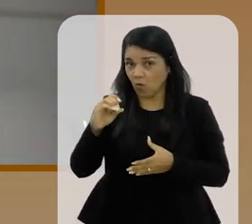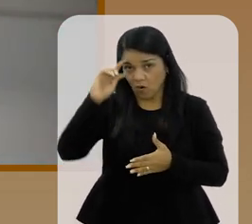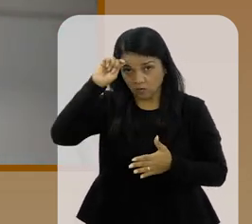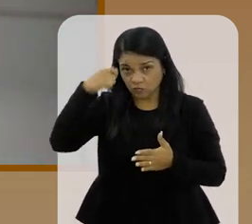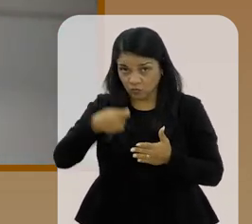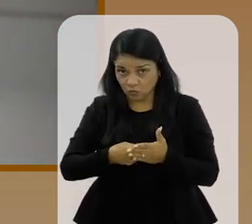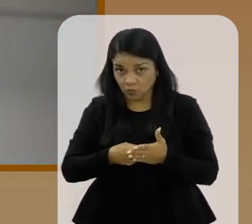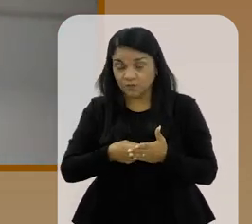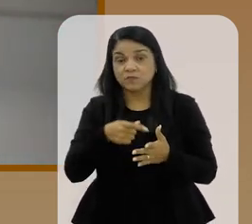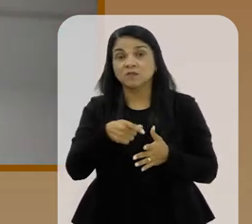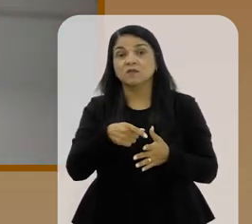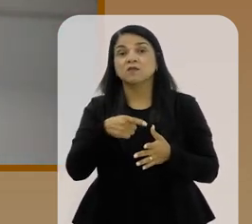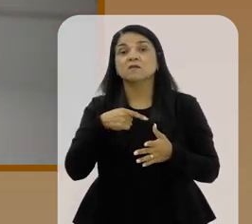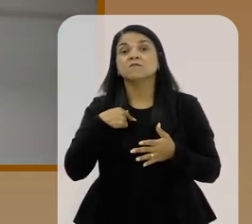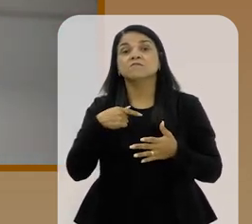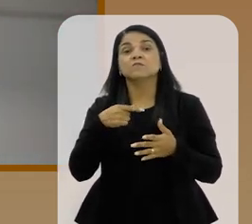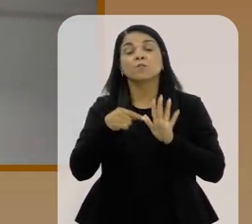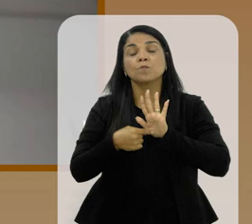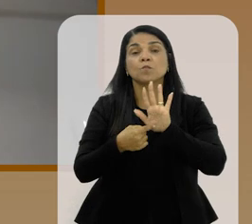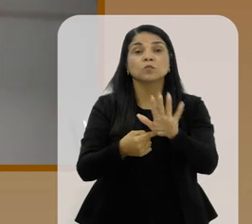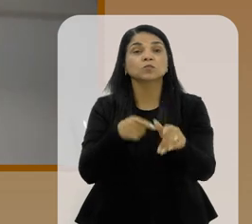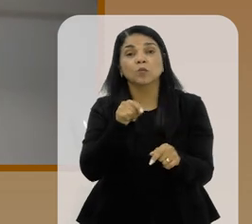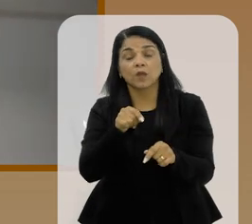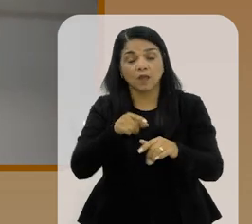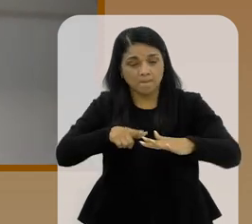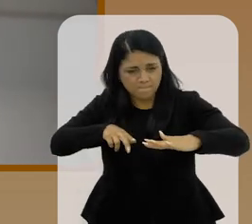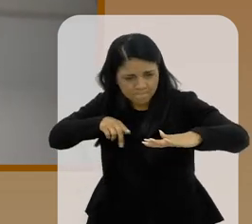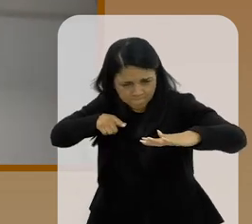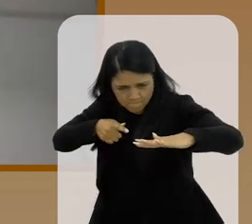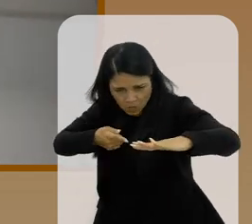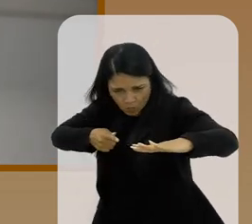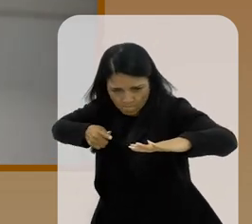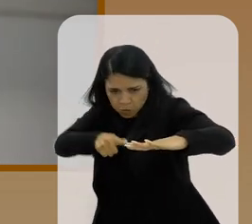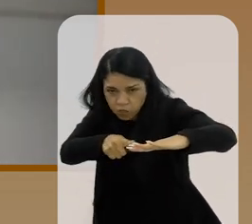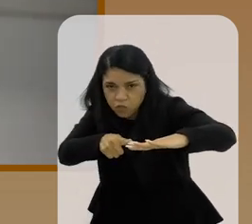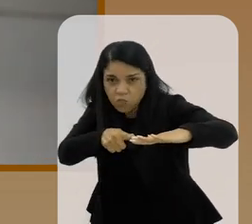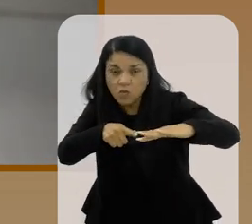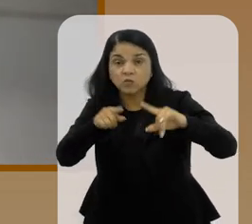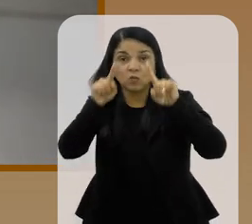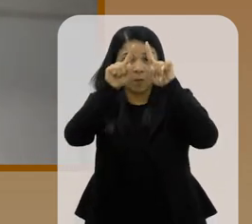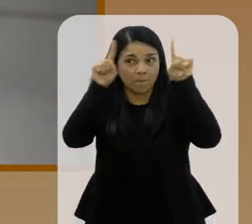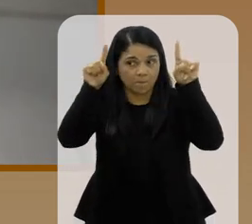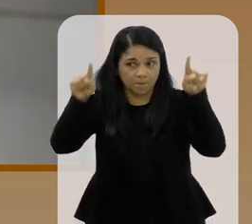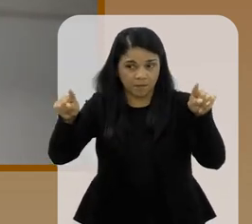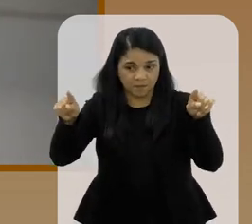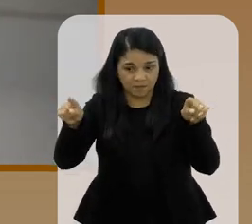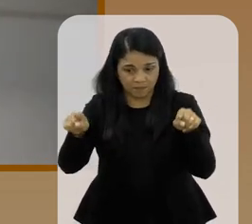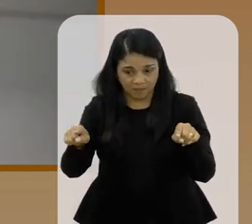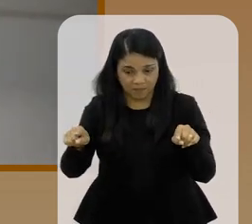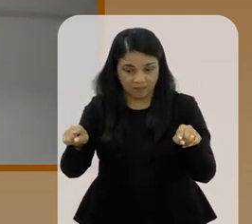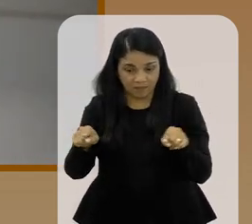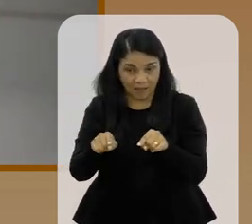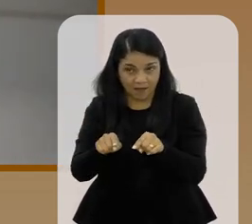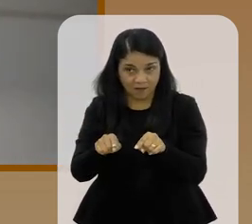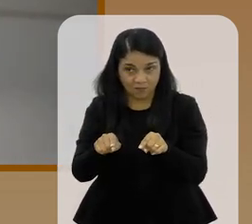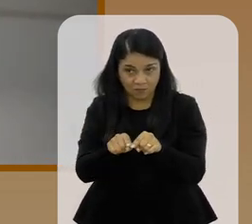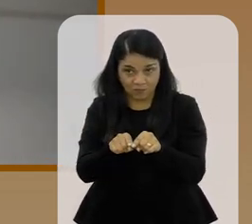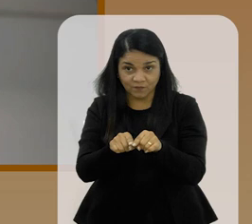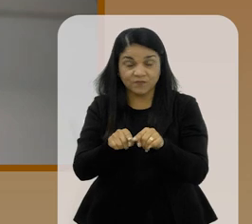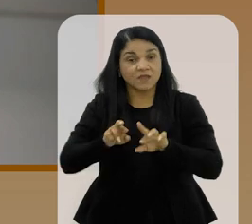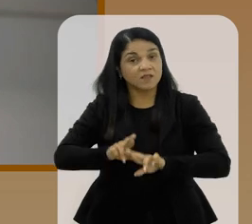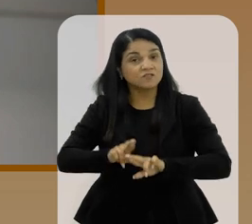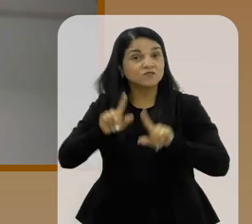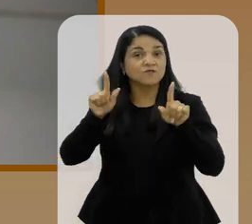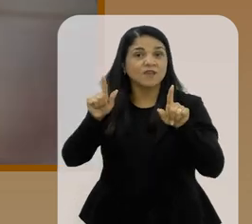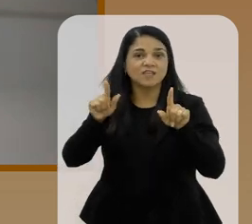foi que alguma maneira de dizer por que que o bilhar no pentágono regular é tão diferente de um bilhar